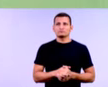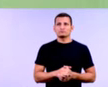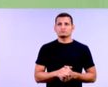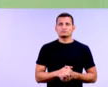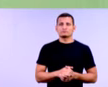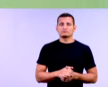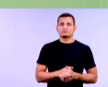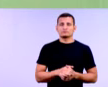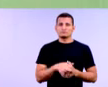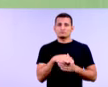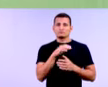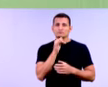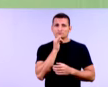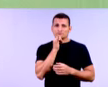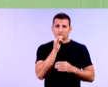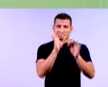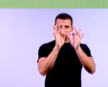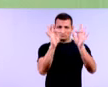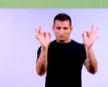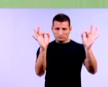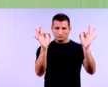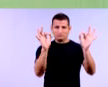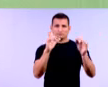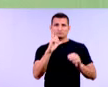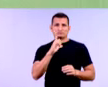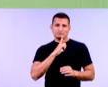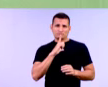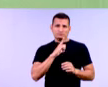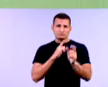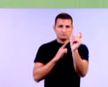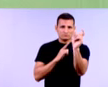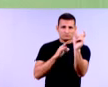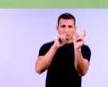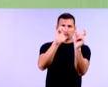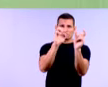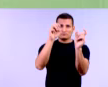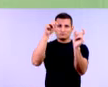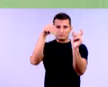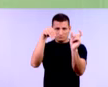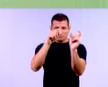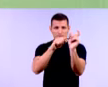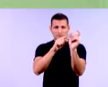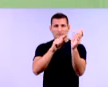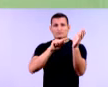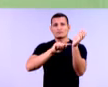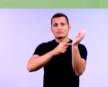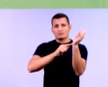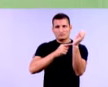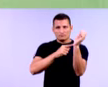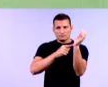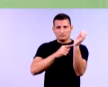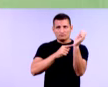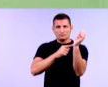essa preposição, normalmente quando a gente coloca uma preposição, nós